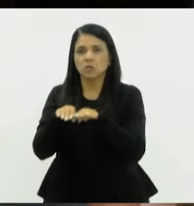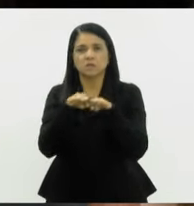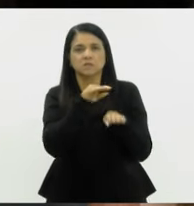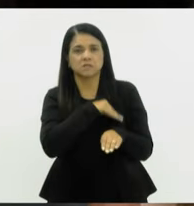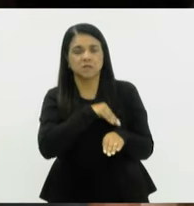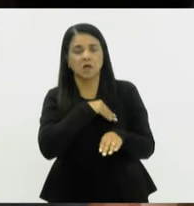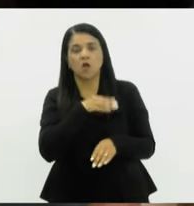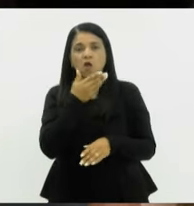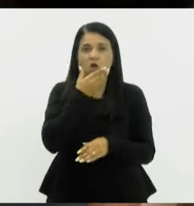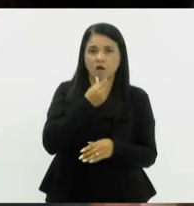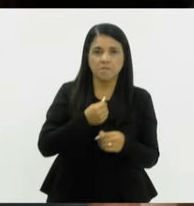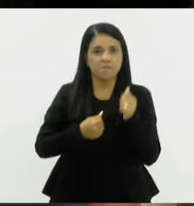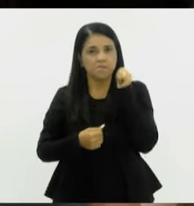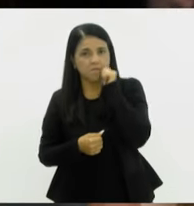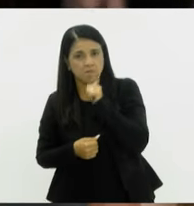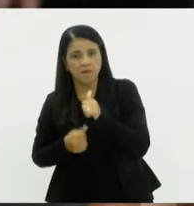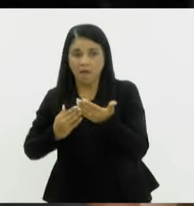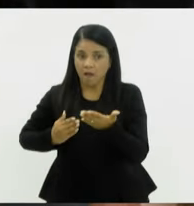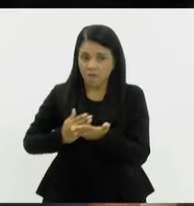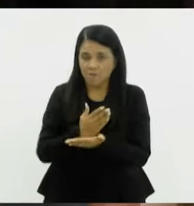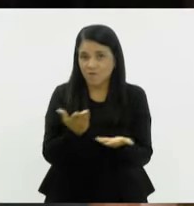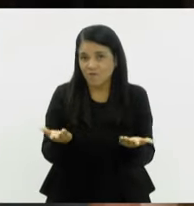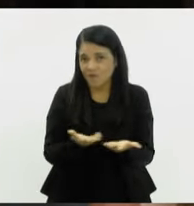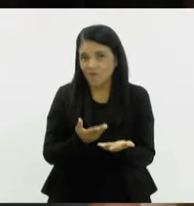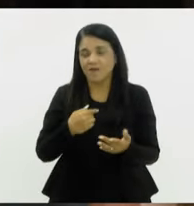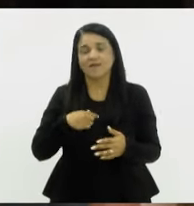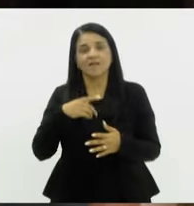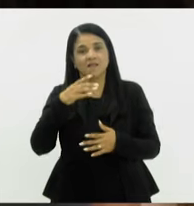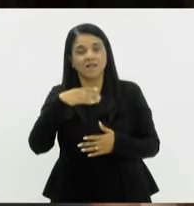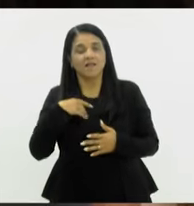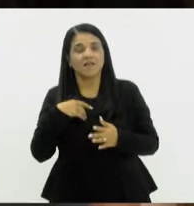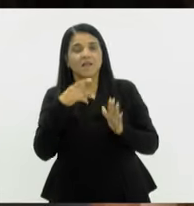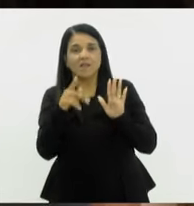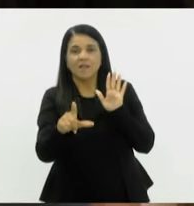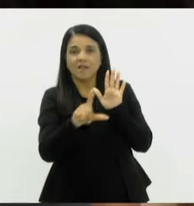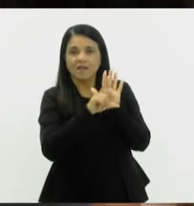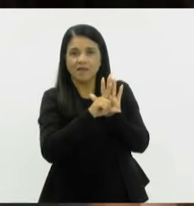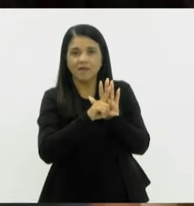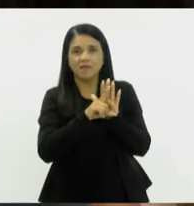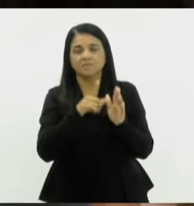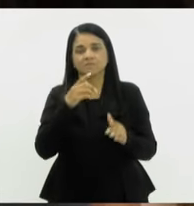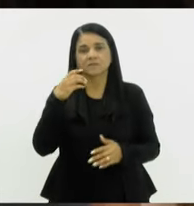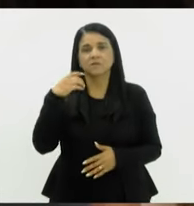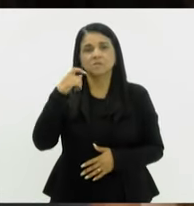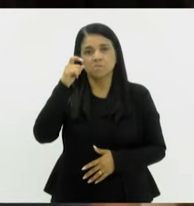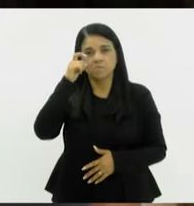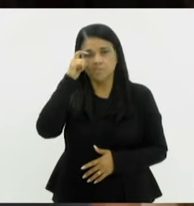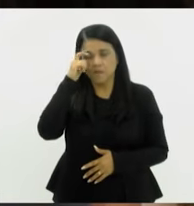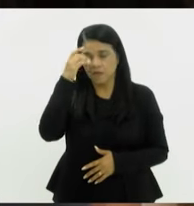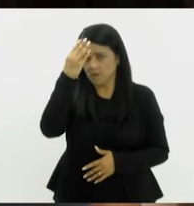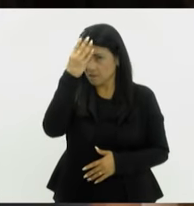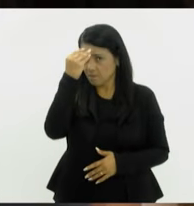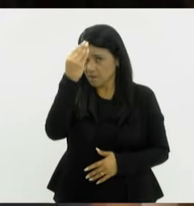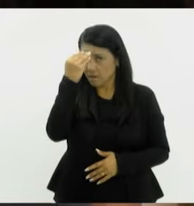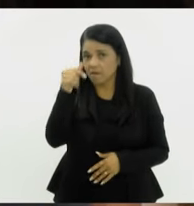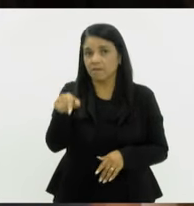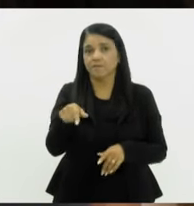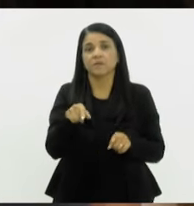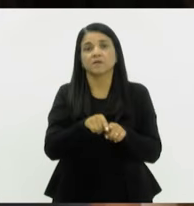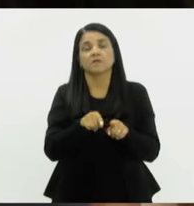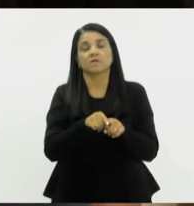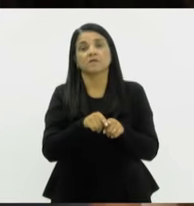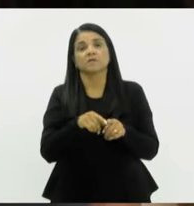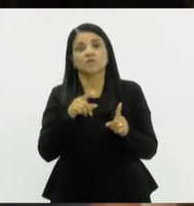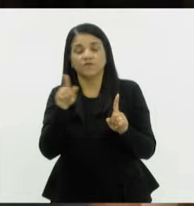homens e mulheres acabamos de aprovar é a Lei Maria da Penha a lei do feminicídio é tanta lei nessa oraia que a gente faz lá para